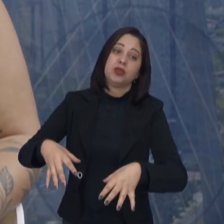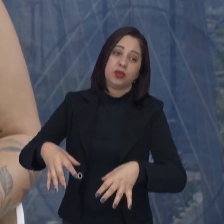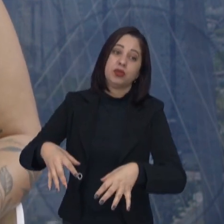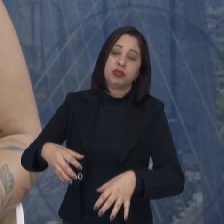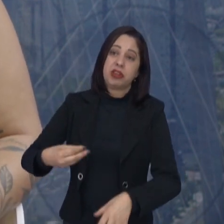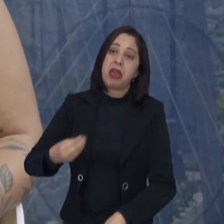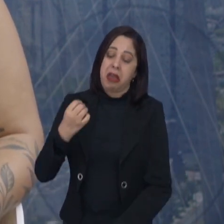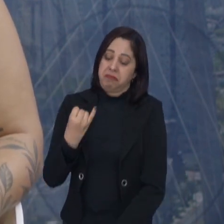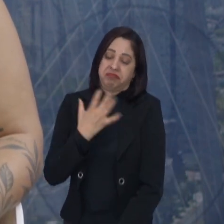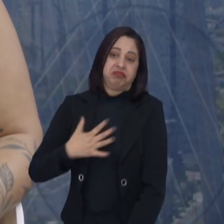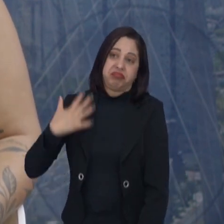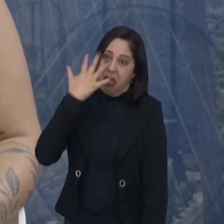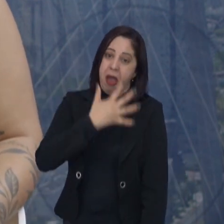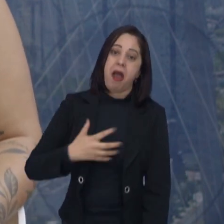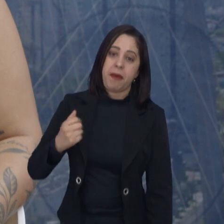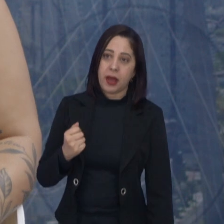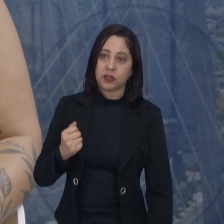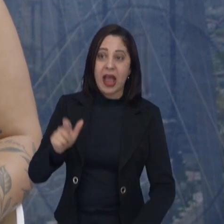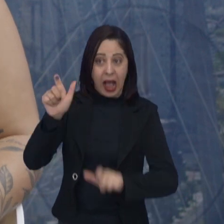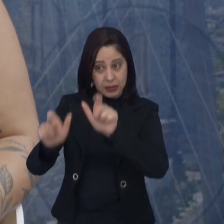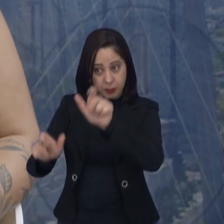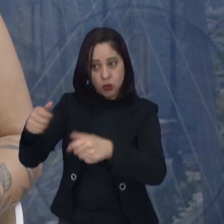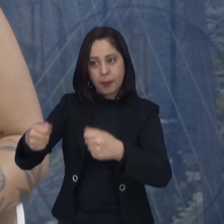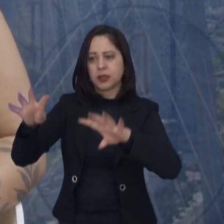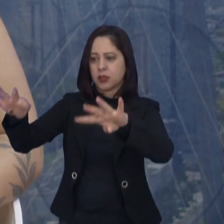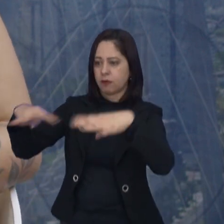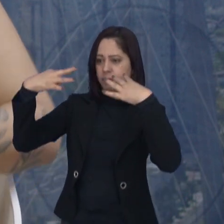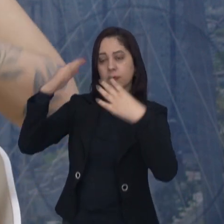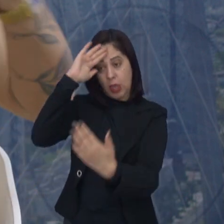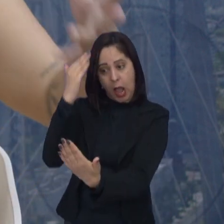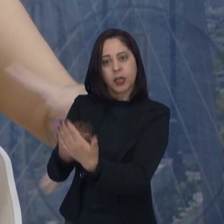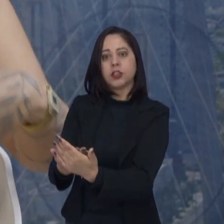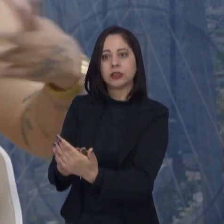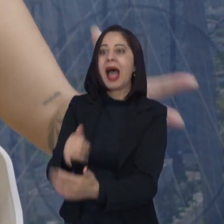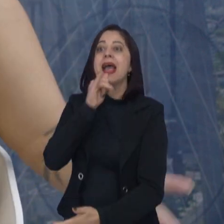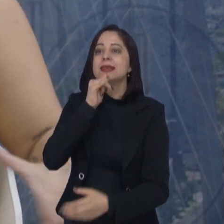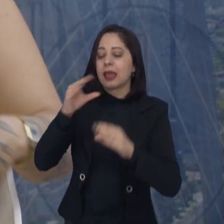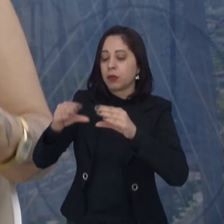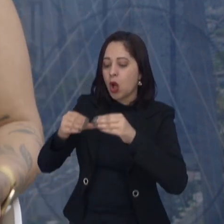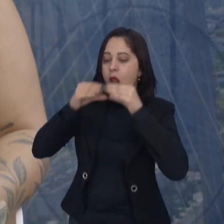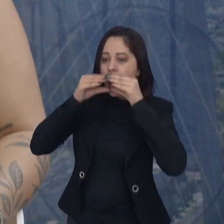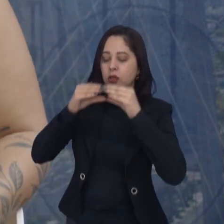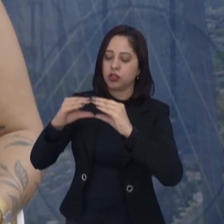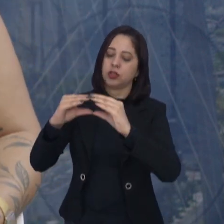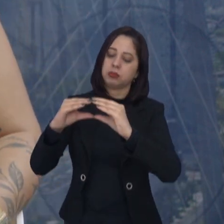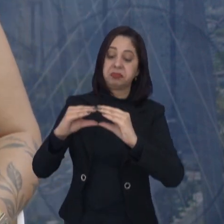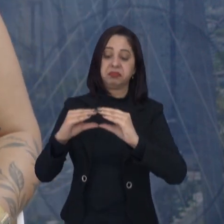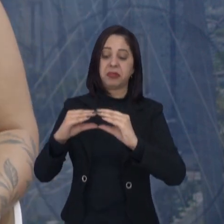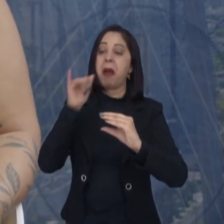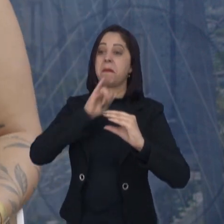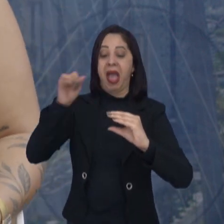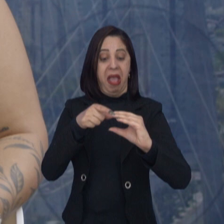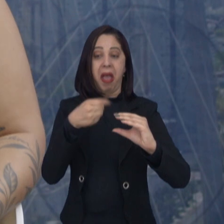uma boa credibilidade. É a pessoa confiar no que você fala, seja para você indicar um lanche da esquina de um trailer, como você indicar